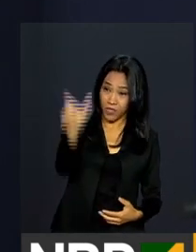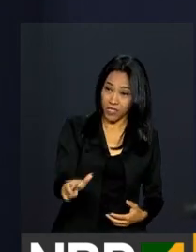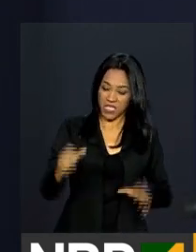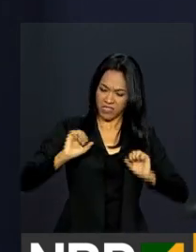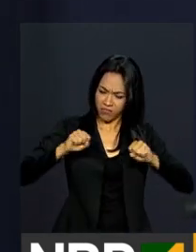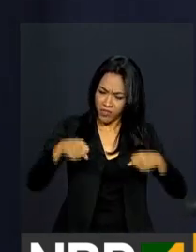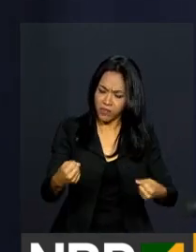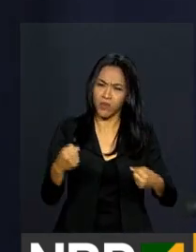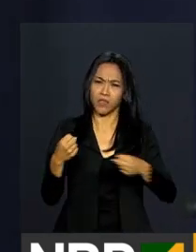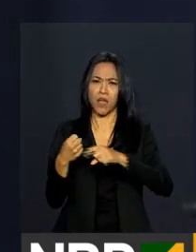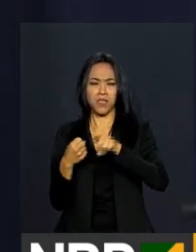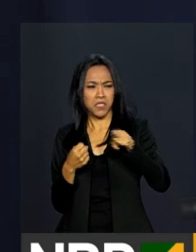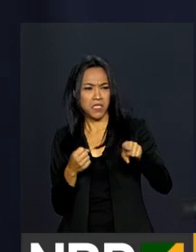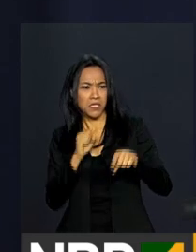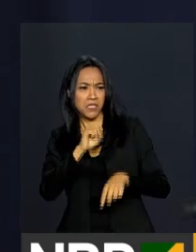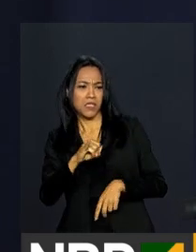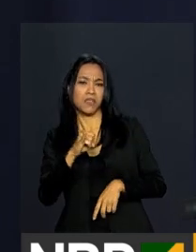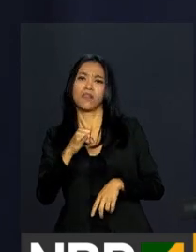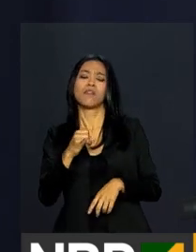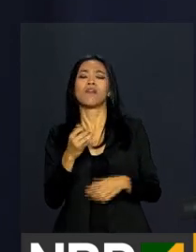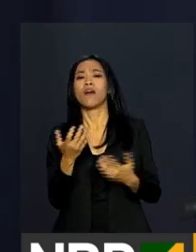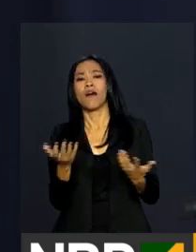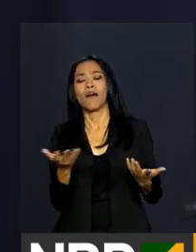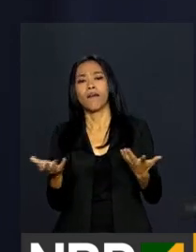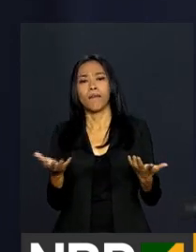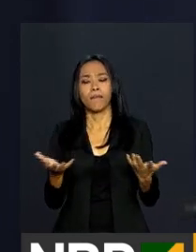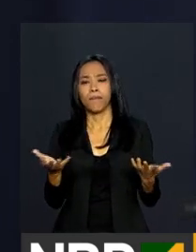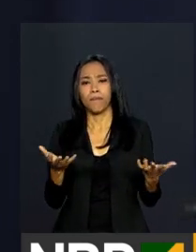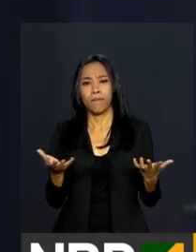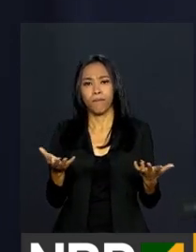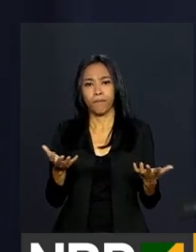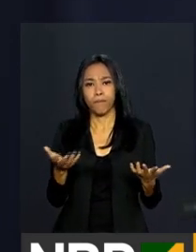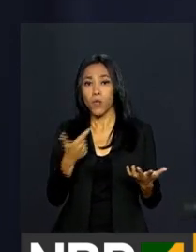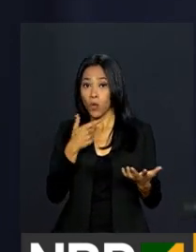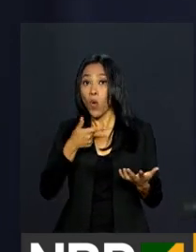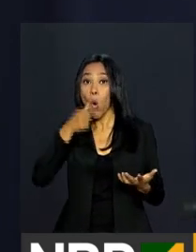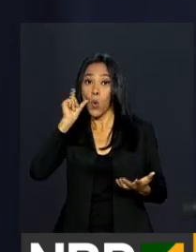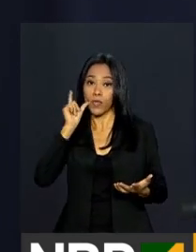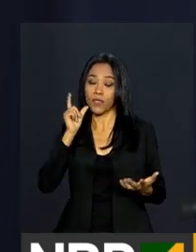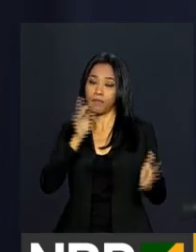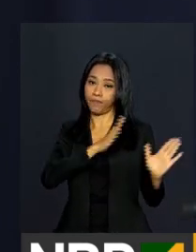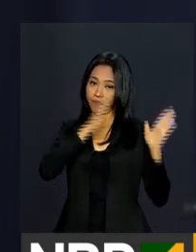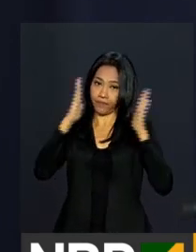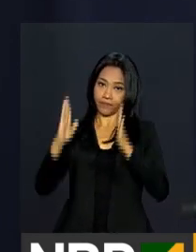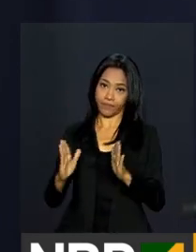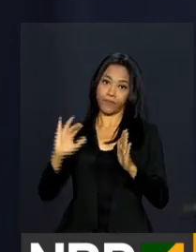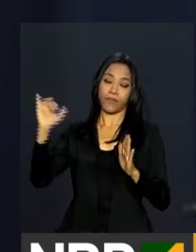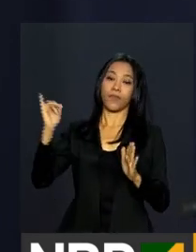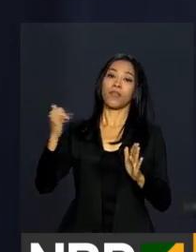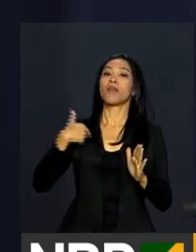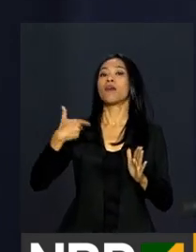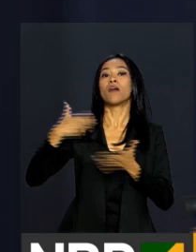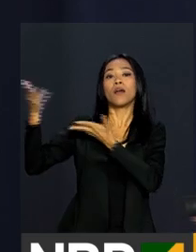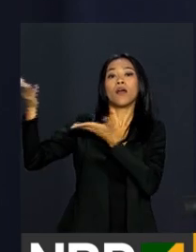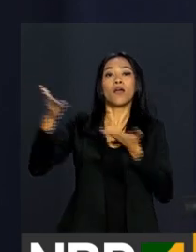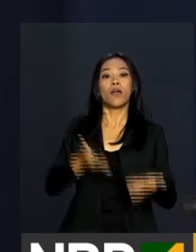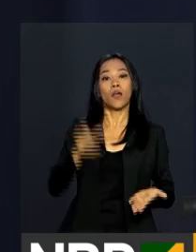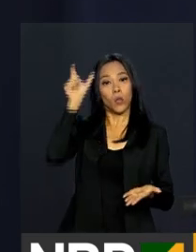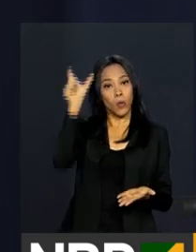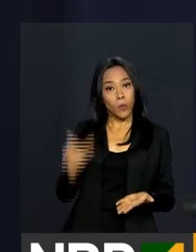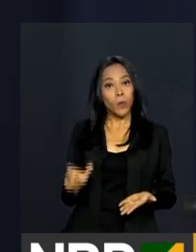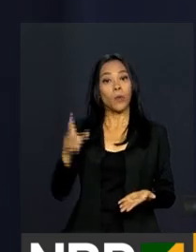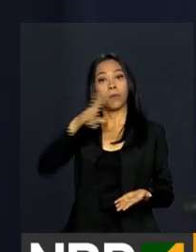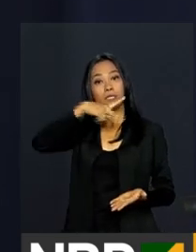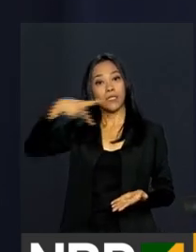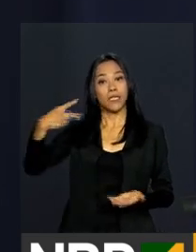né? Não fosse, digamos assim, ontem ainda eu recebi o presidente Piñera, do Chile, e no discurso dele dizia,